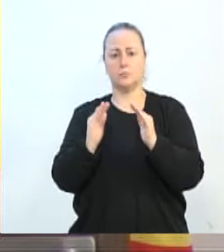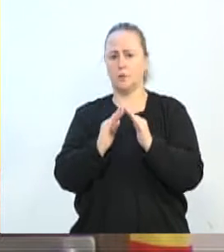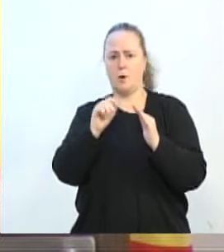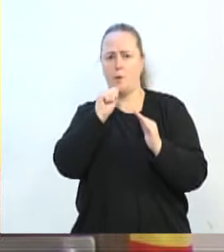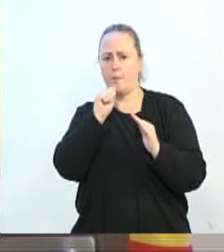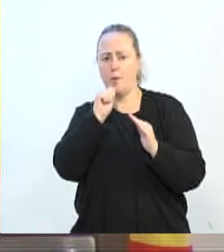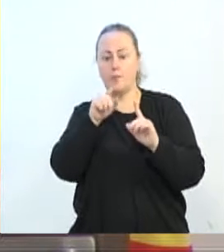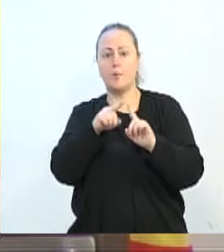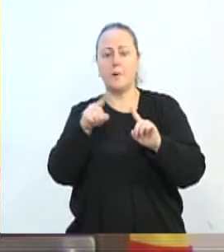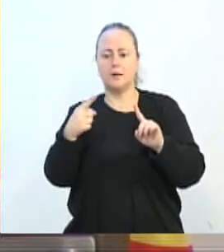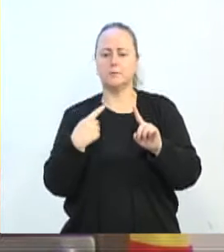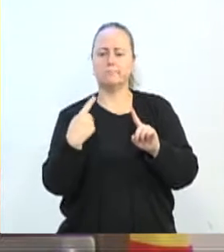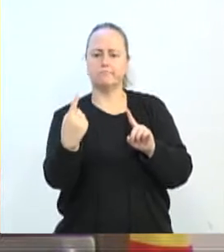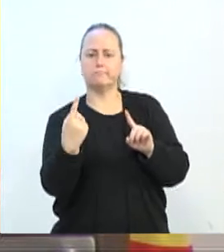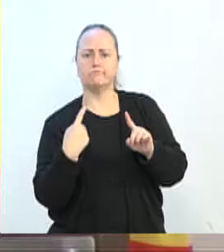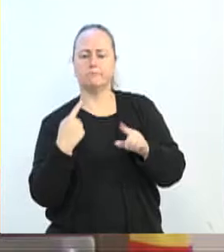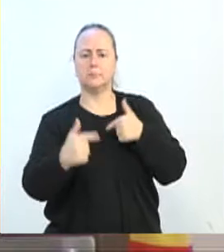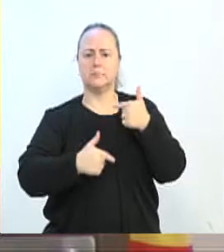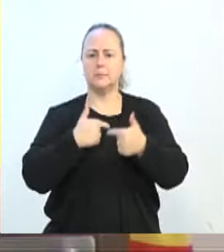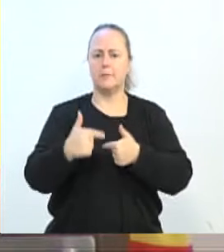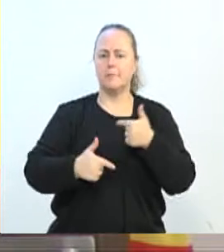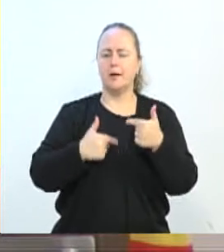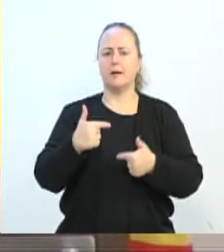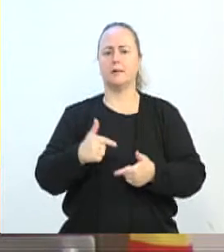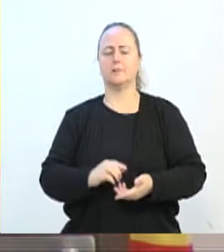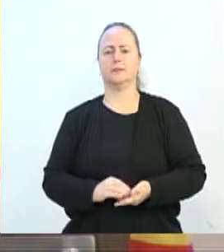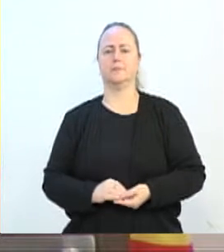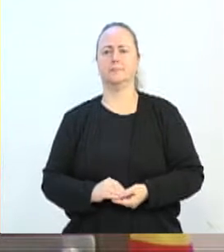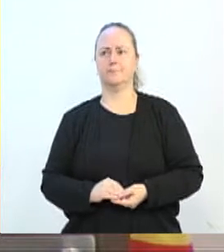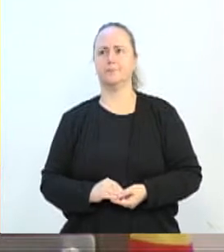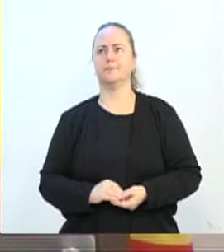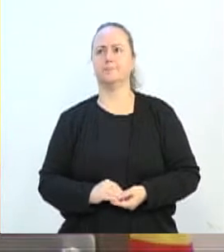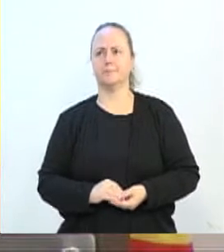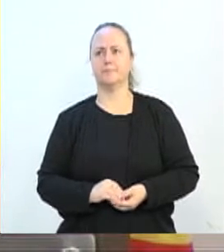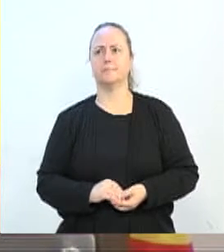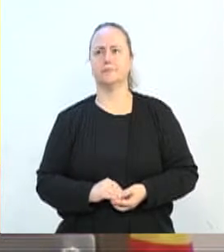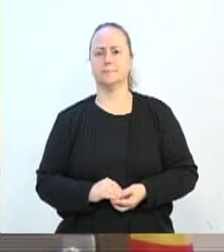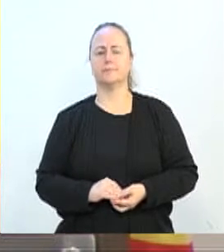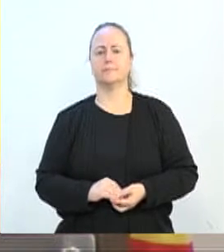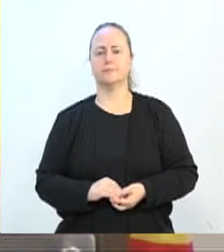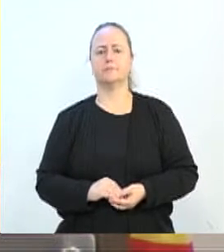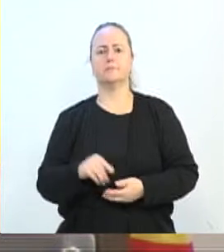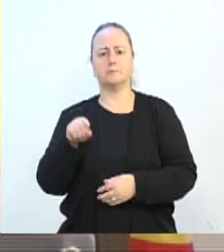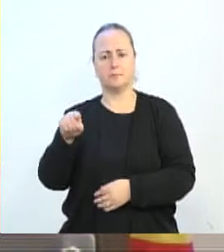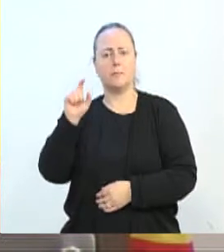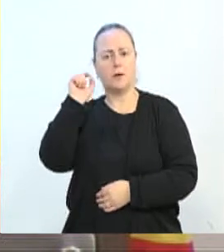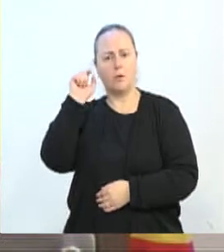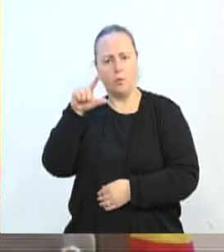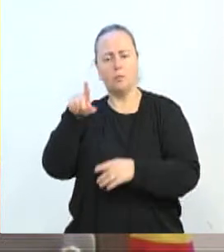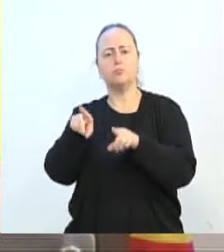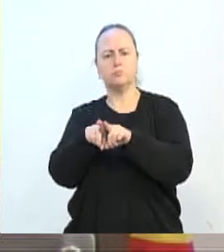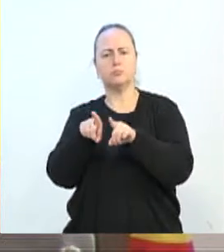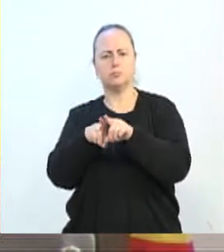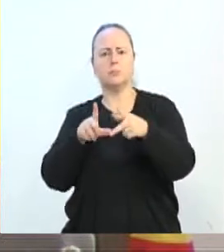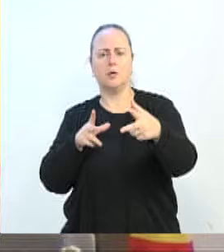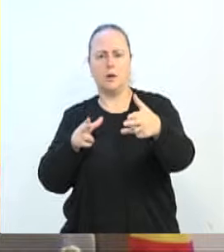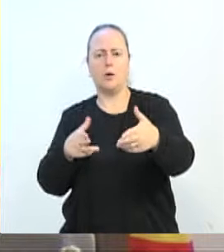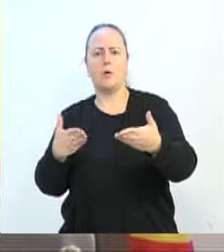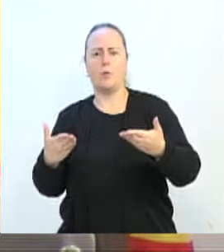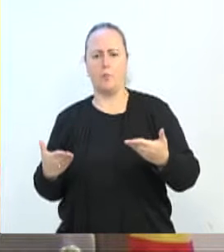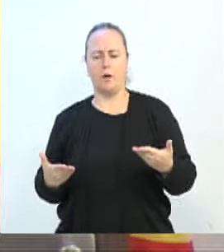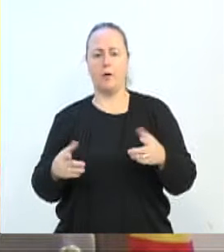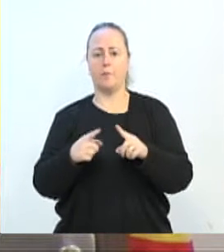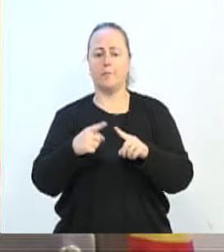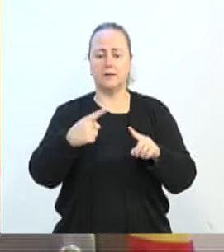passam ou trabalham ou precisam passar ele do Maurício não tem dúvida deve estar também recebendo essas cobranças a qual não é